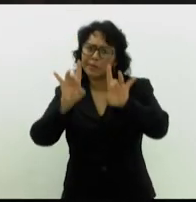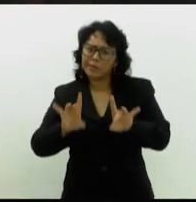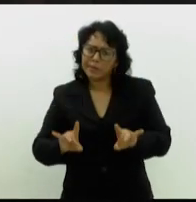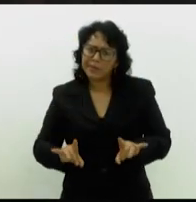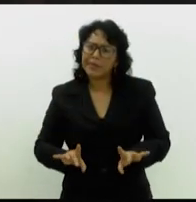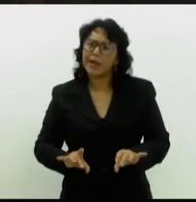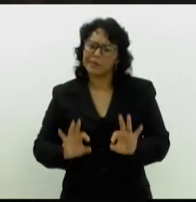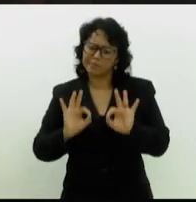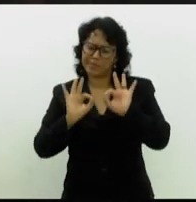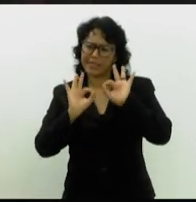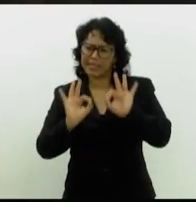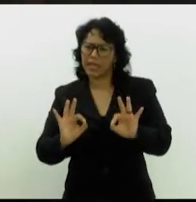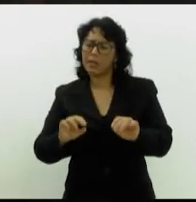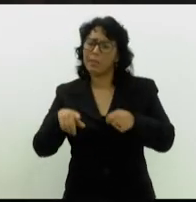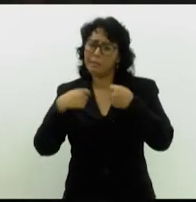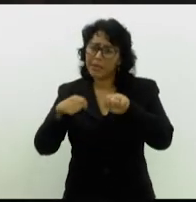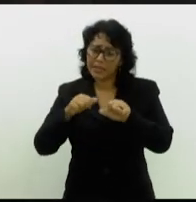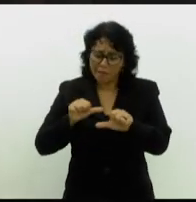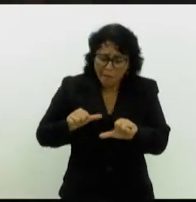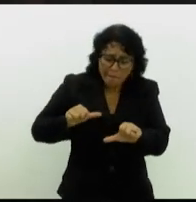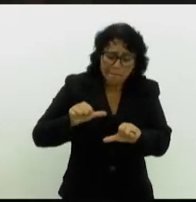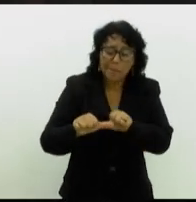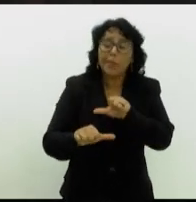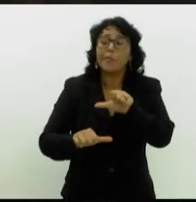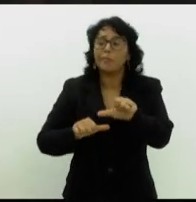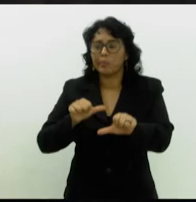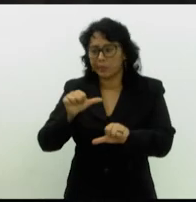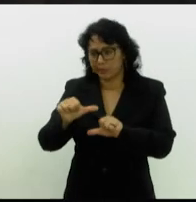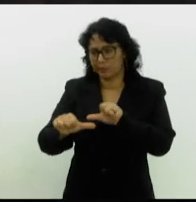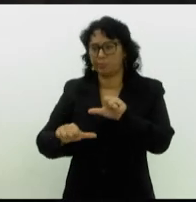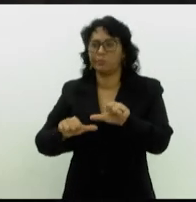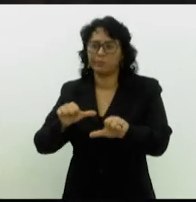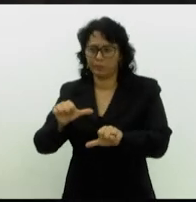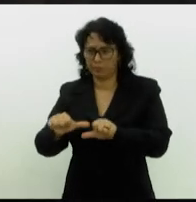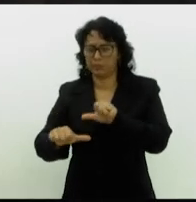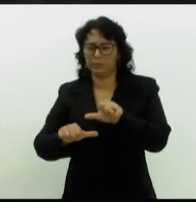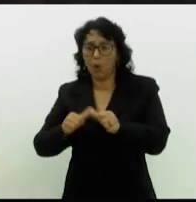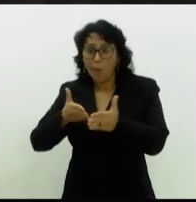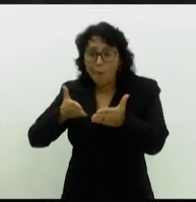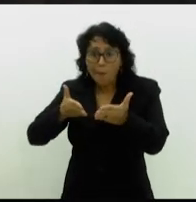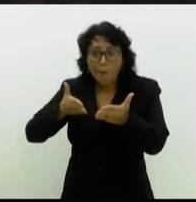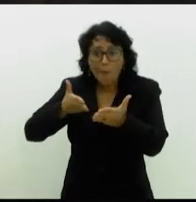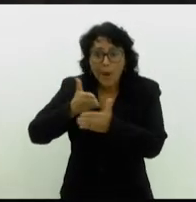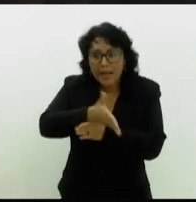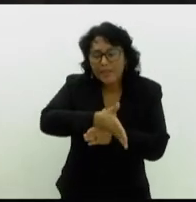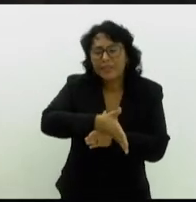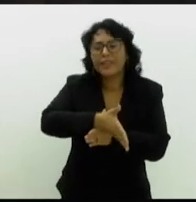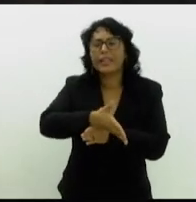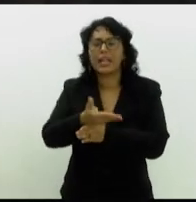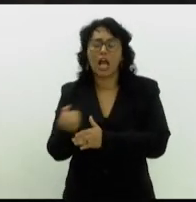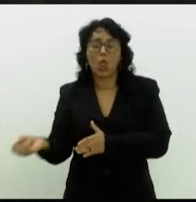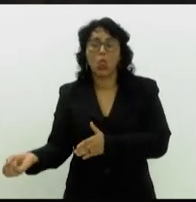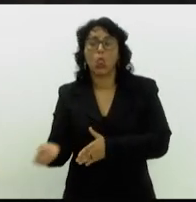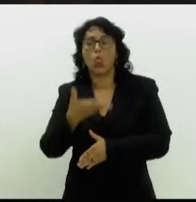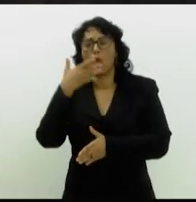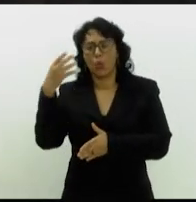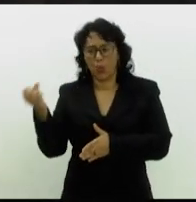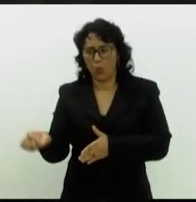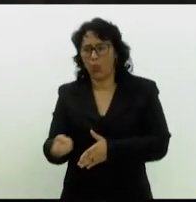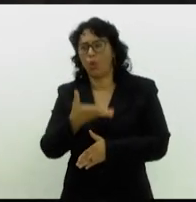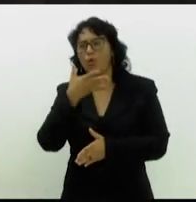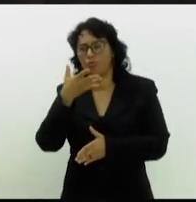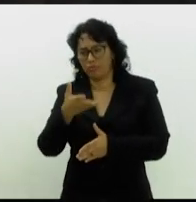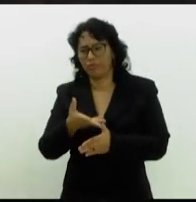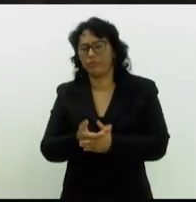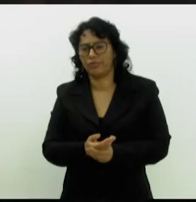renovar o regime ou entrar no novo regime de recuperação fiscal